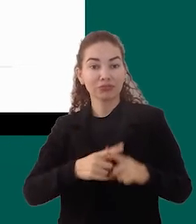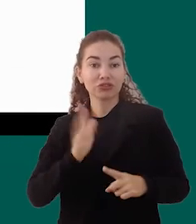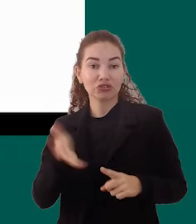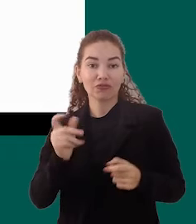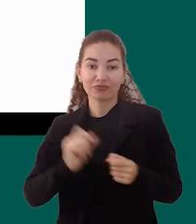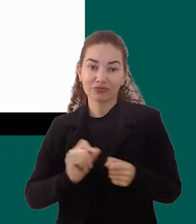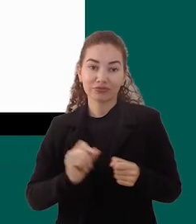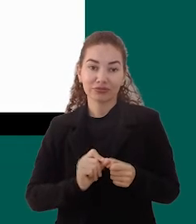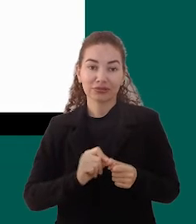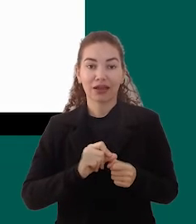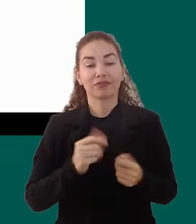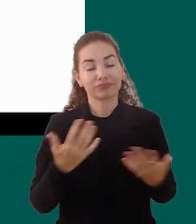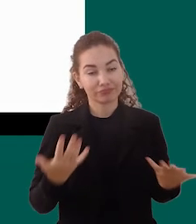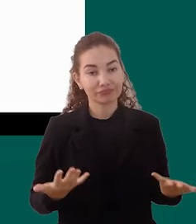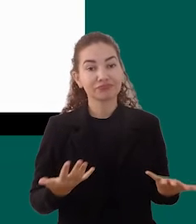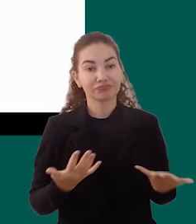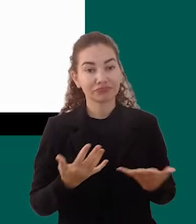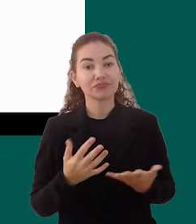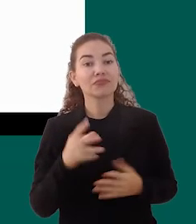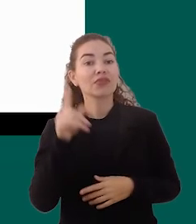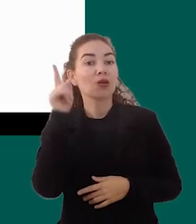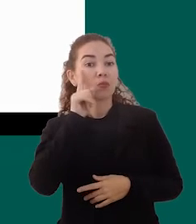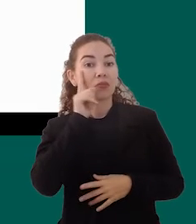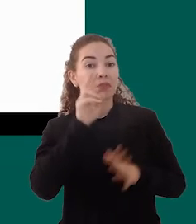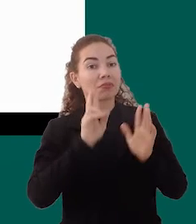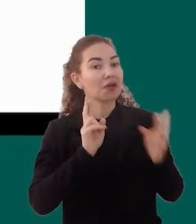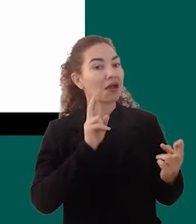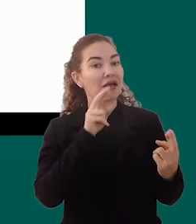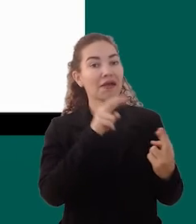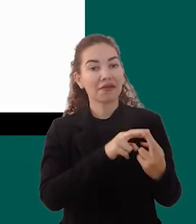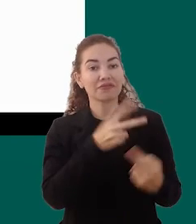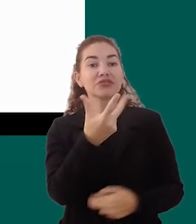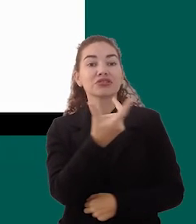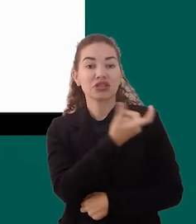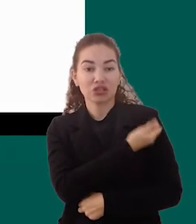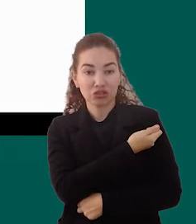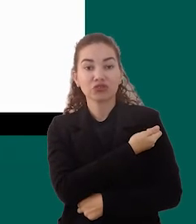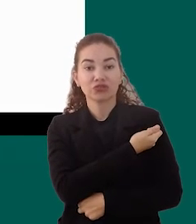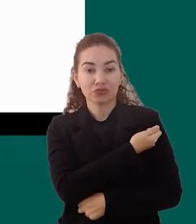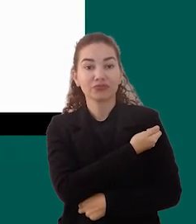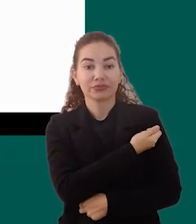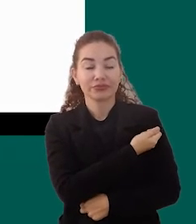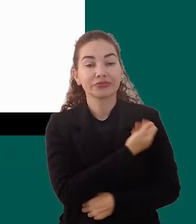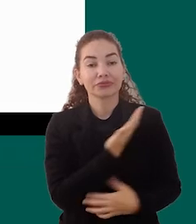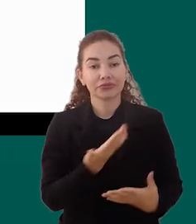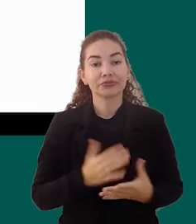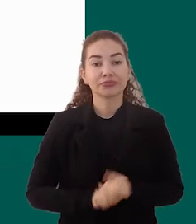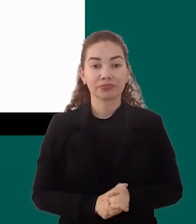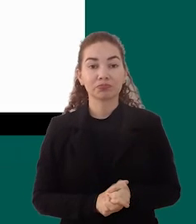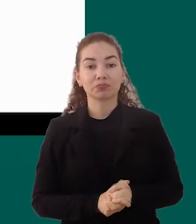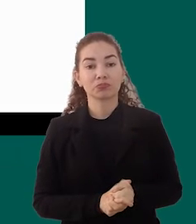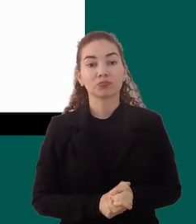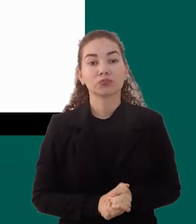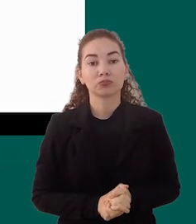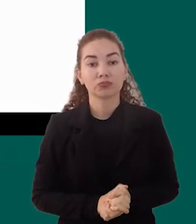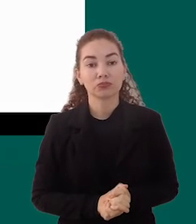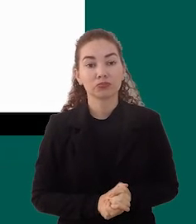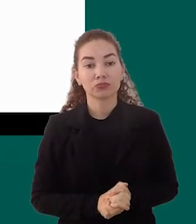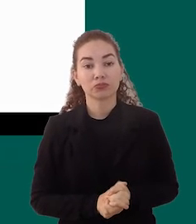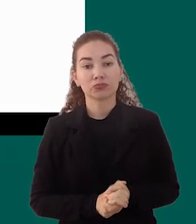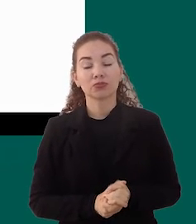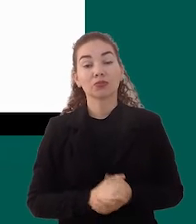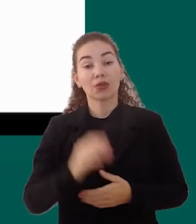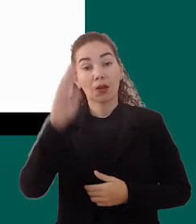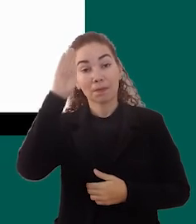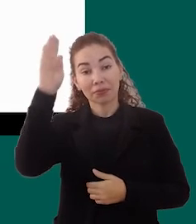estabelecida. Então, os Estados Unidos aparecendo como uma referência em vacinação também, aí acabou sendo um dos carros-chefes da campanha desde que assumiu o